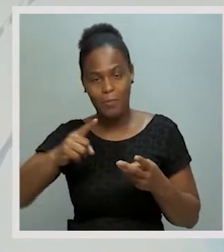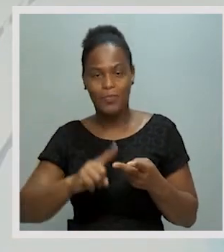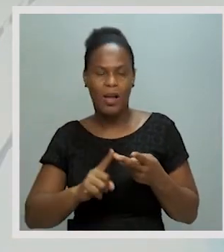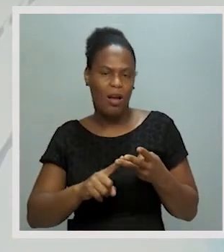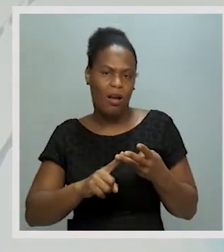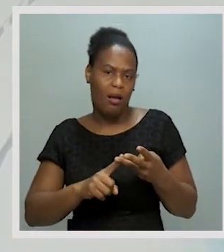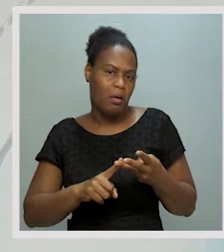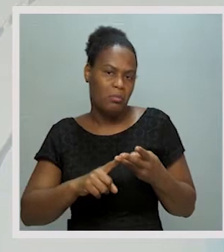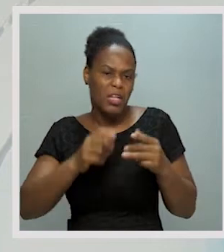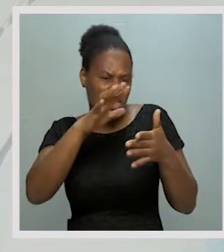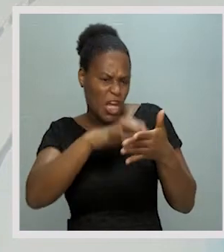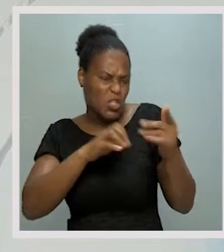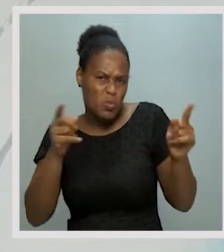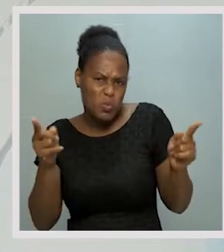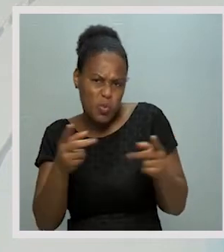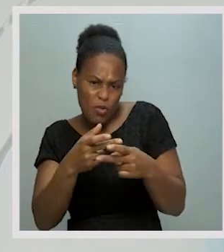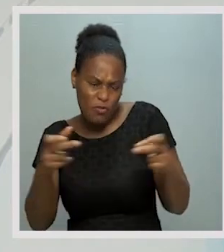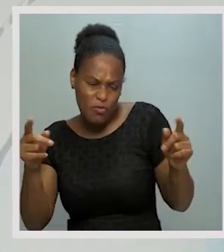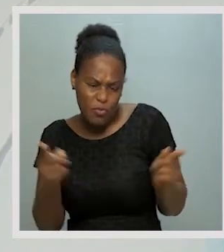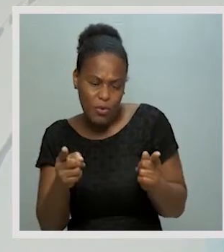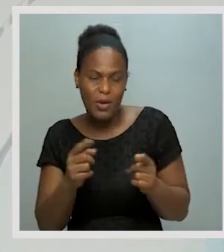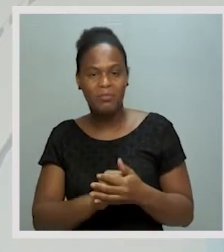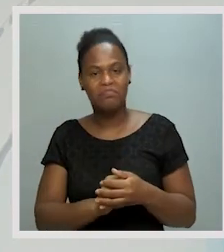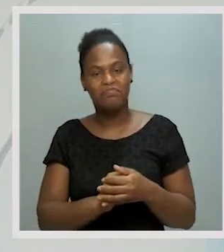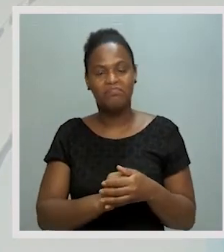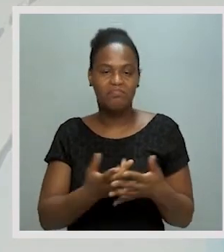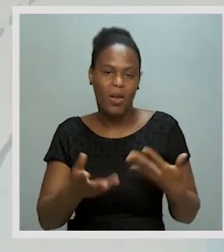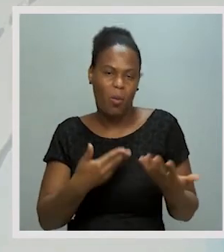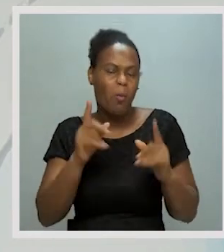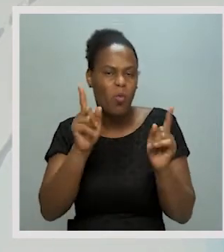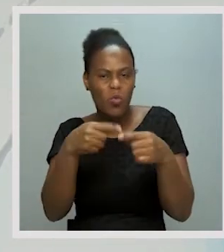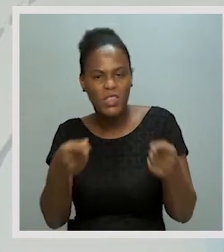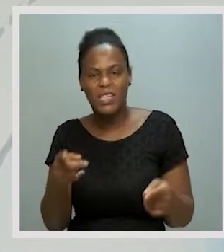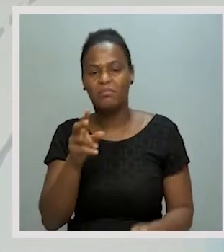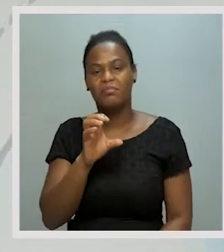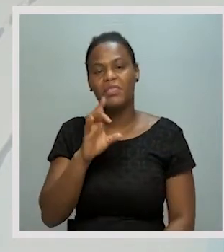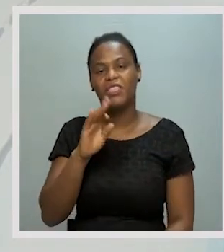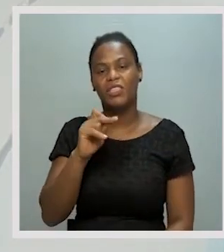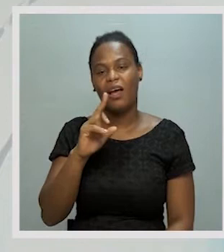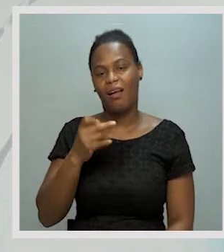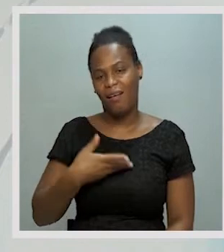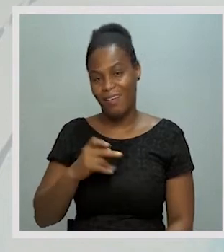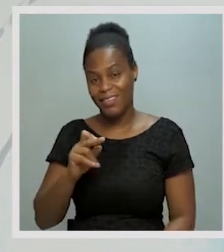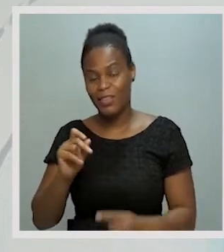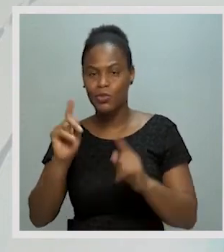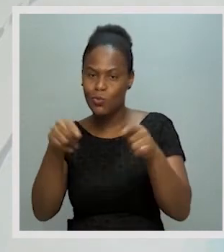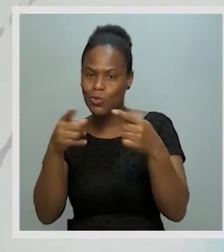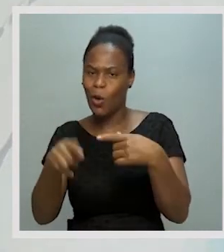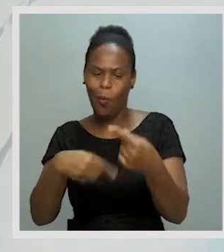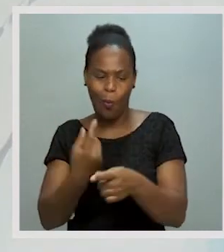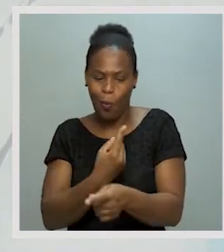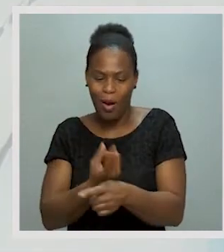provérbios, lenga-lenga, charadas, músicas, ok? E outros. Então,